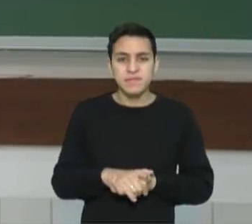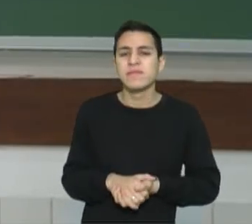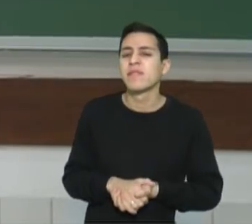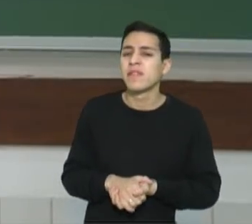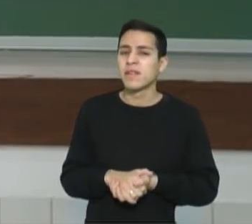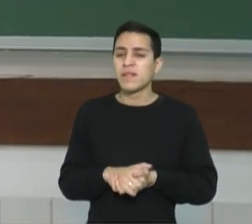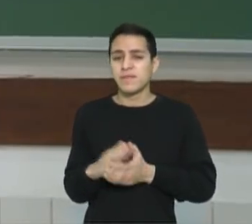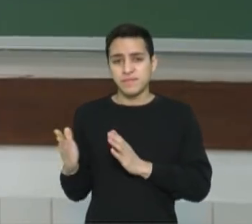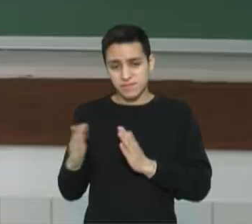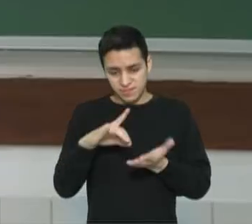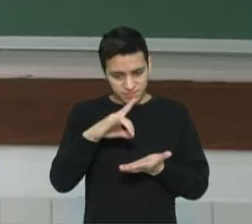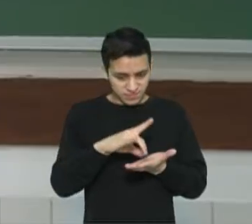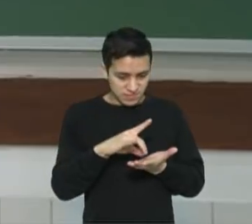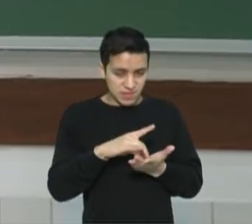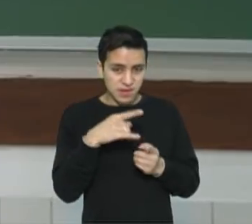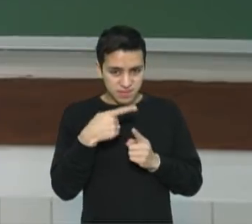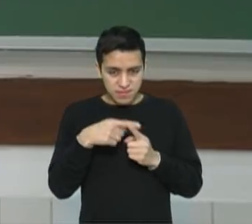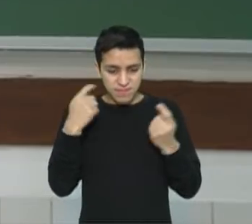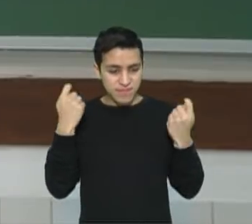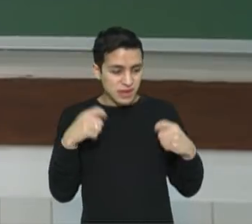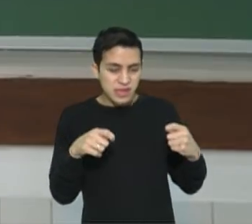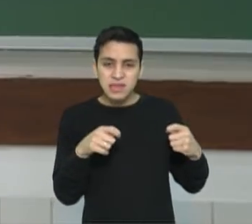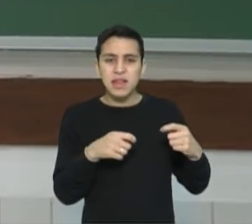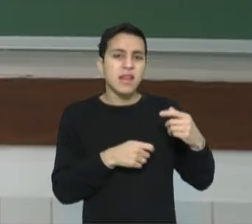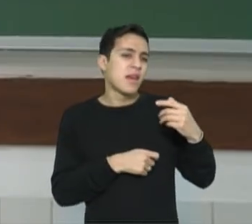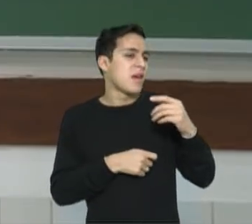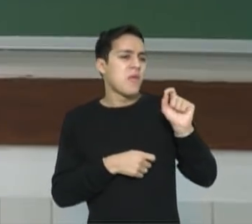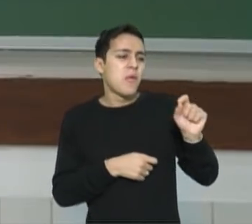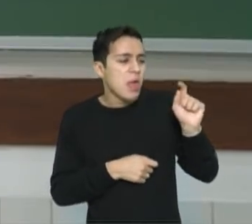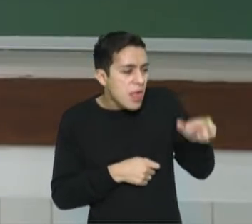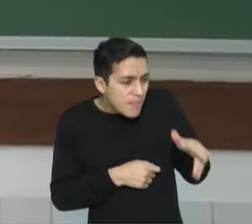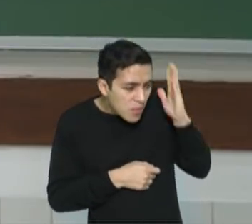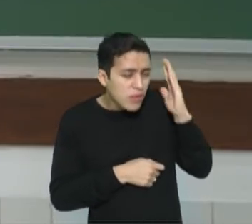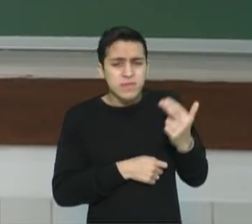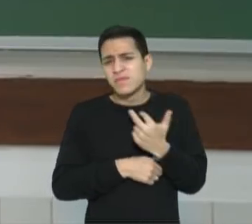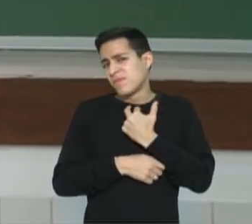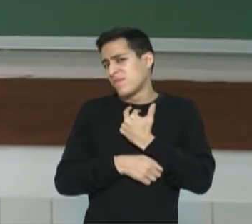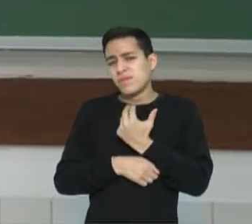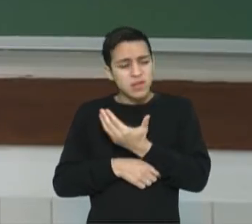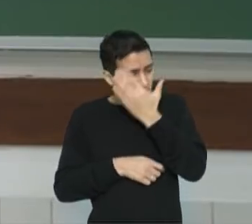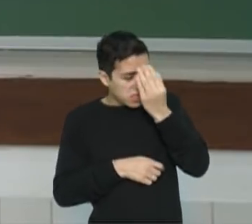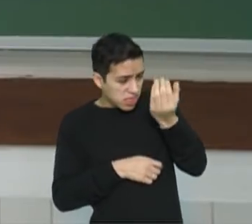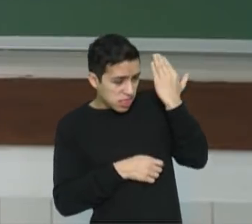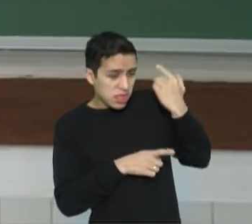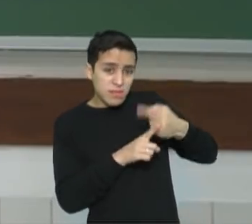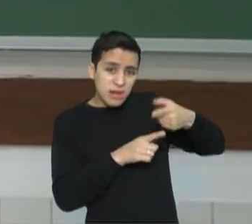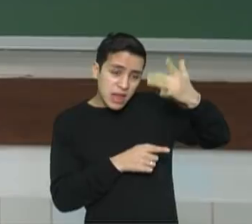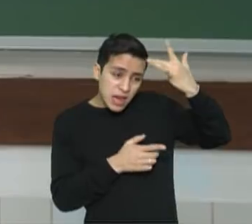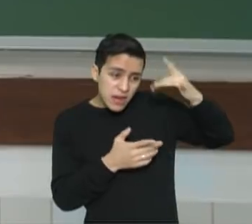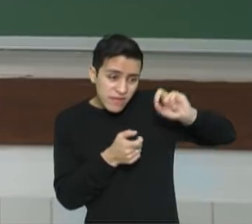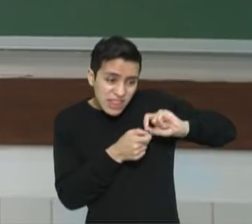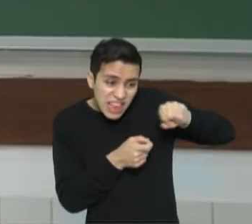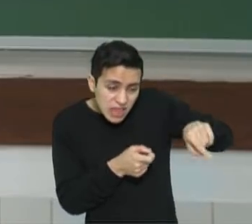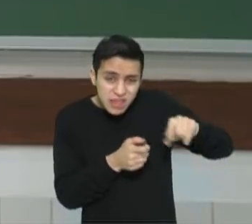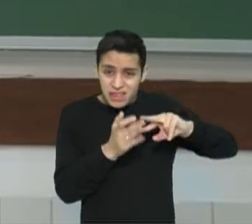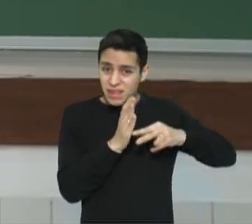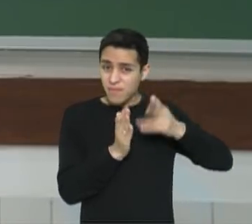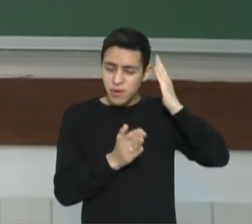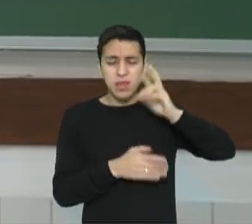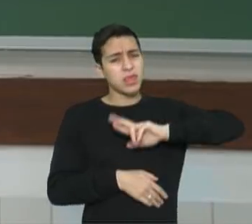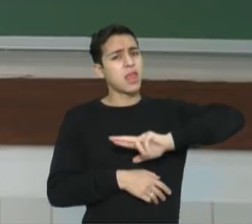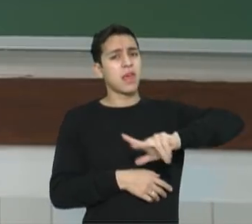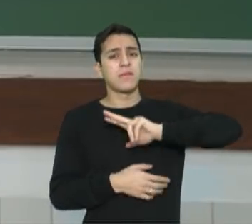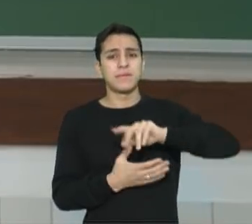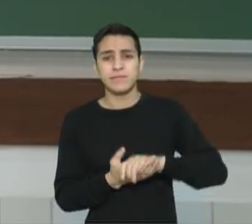Verdadeiro. Porque aí a gente vai ter que abolir essa ideia de a pessoa é burra só porque não sabe uma determinada coisa, né? Porque